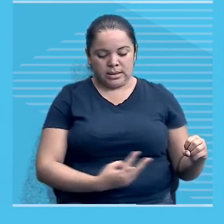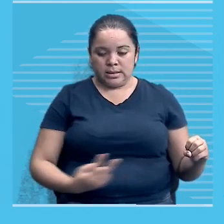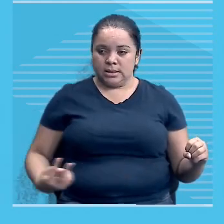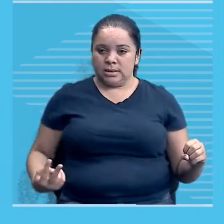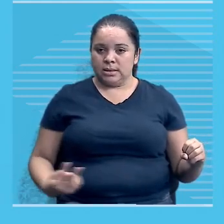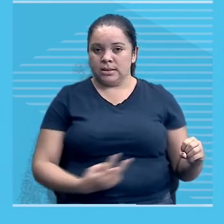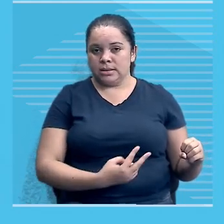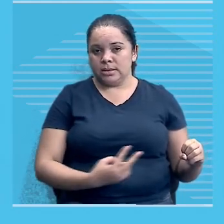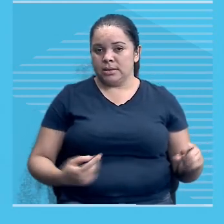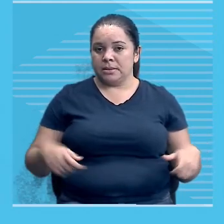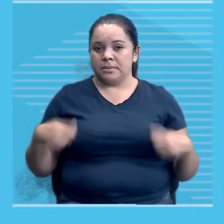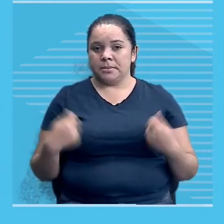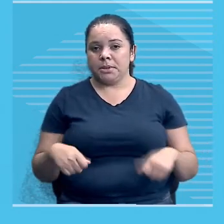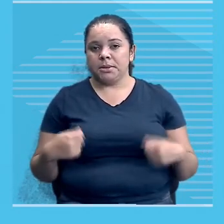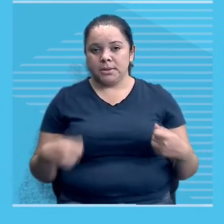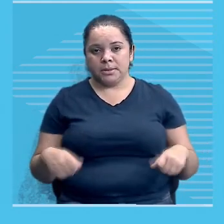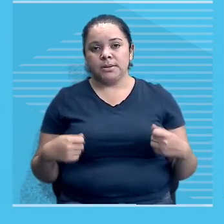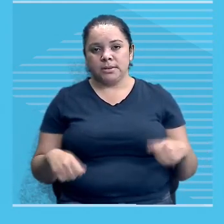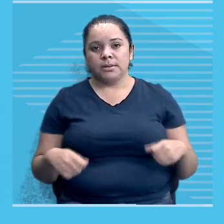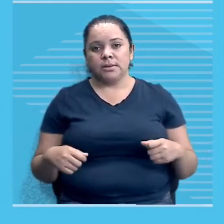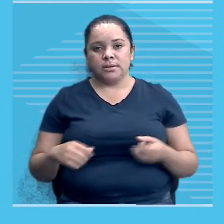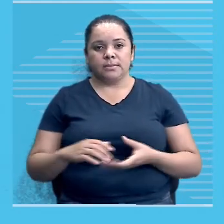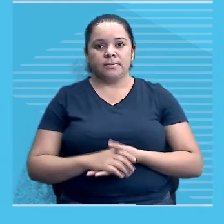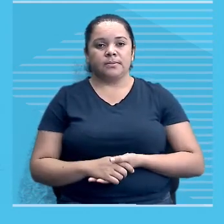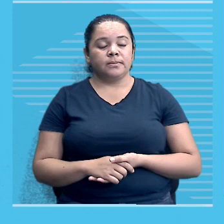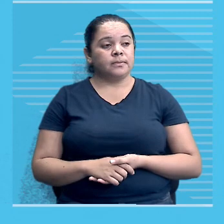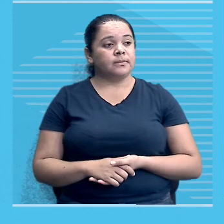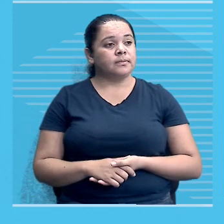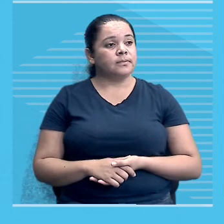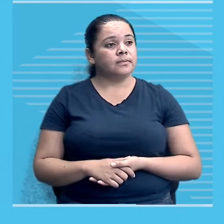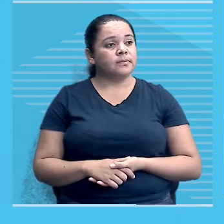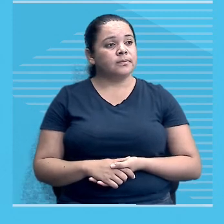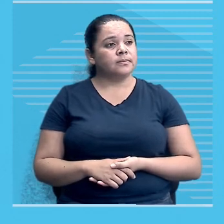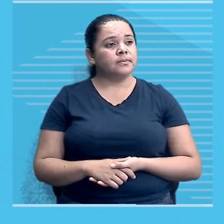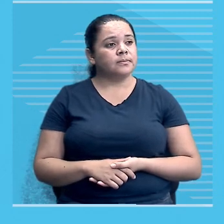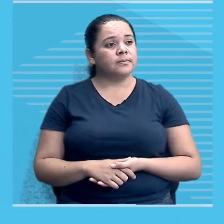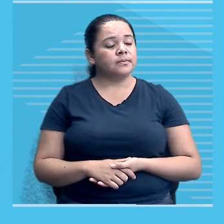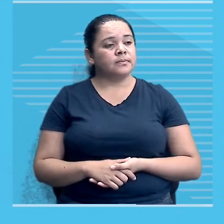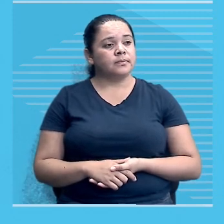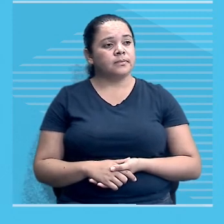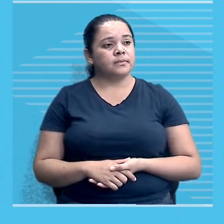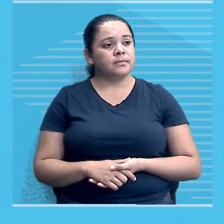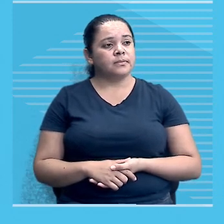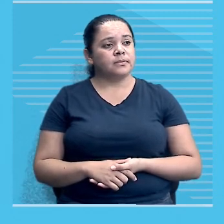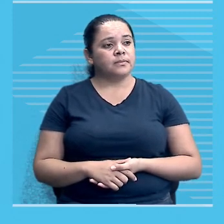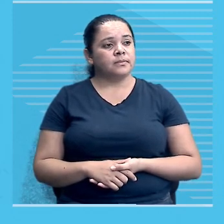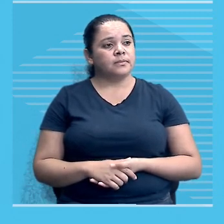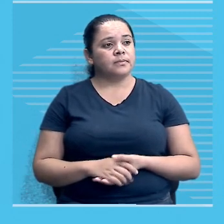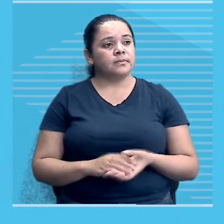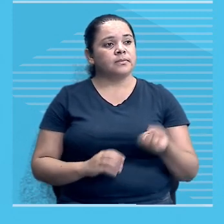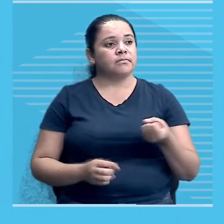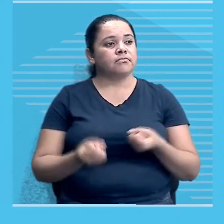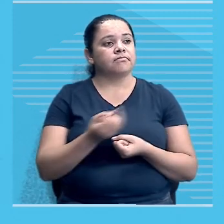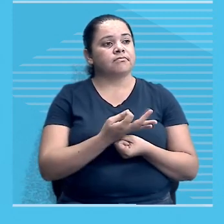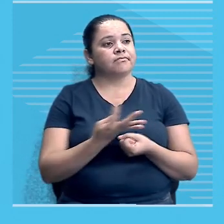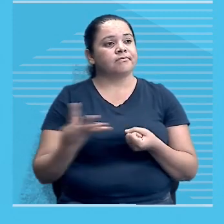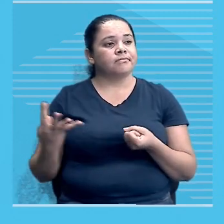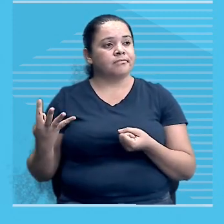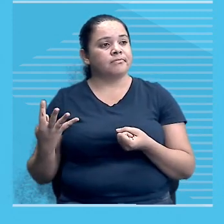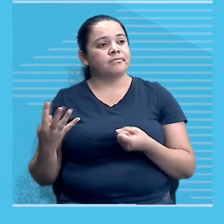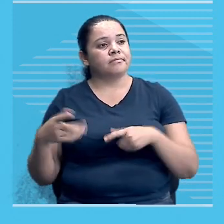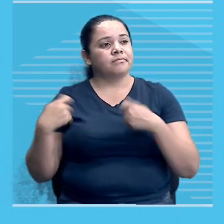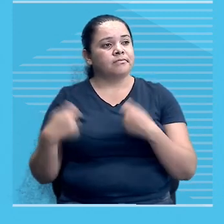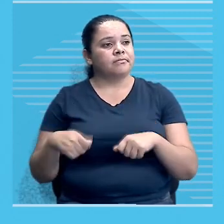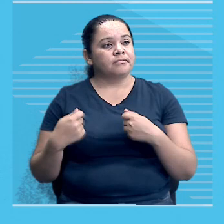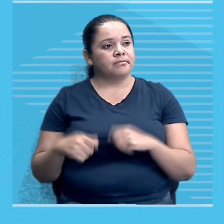base está entre 0 e 1 então jovens o meu expoente tem que